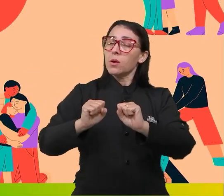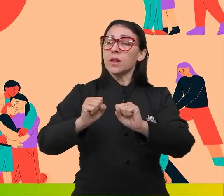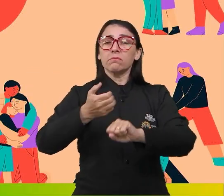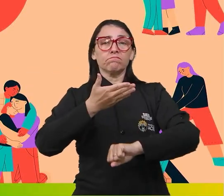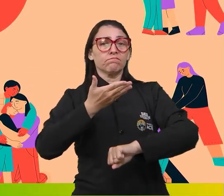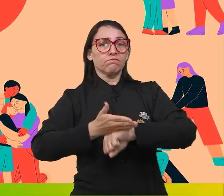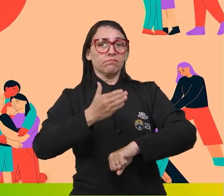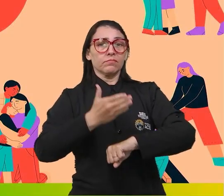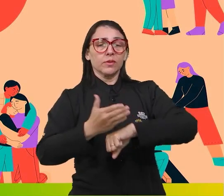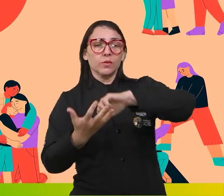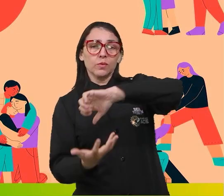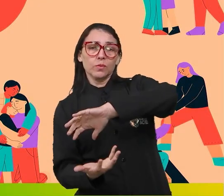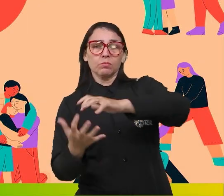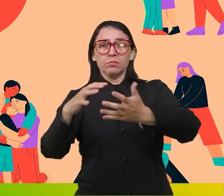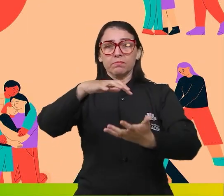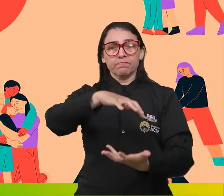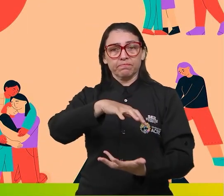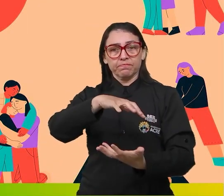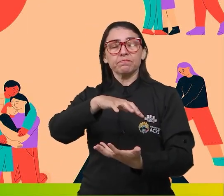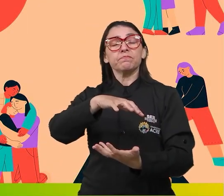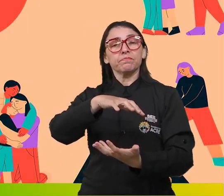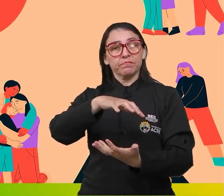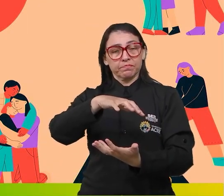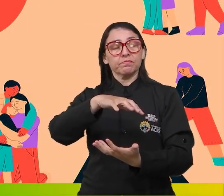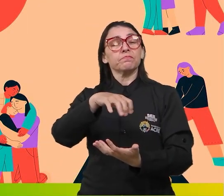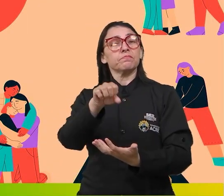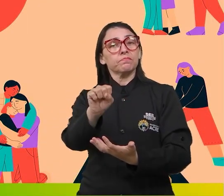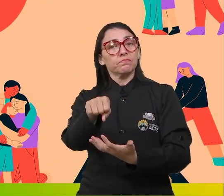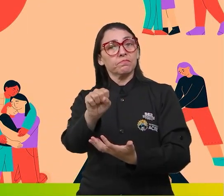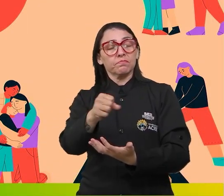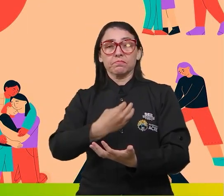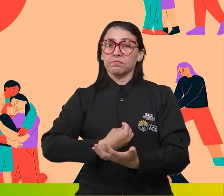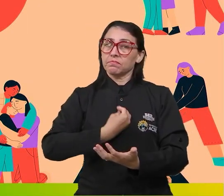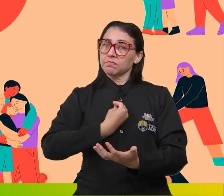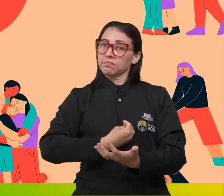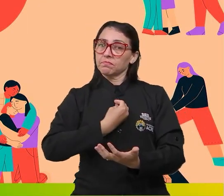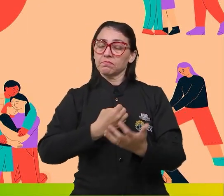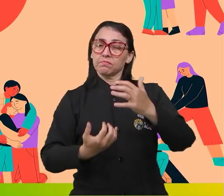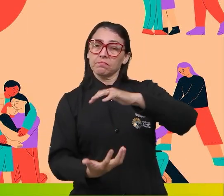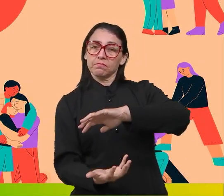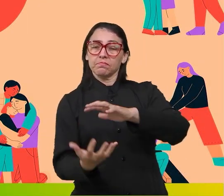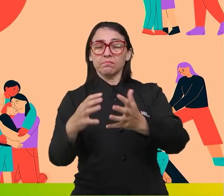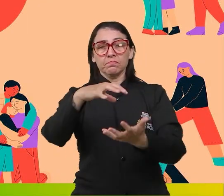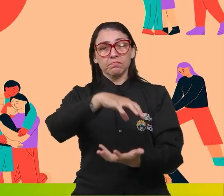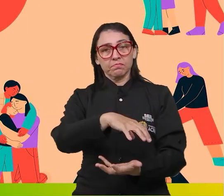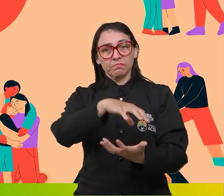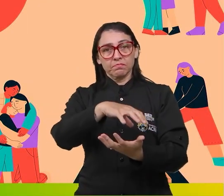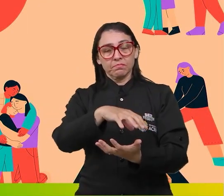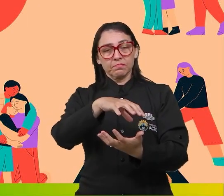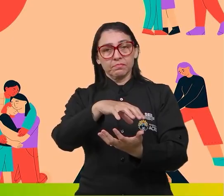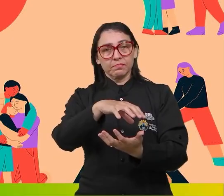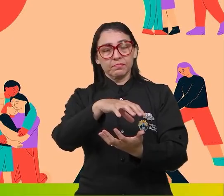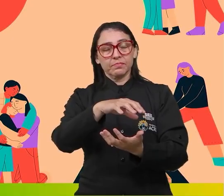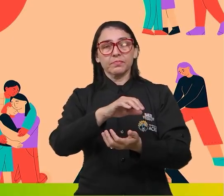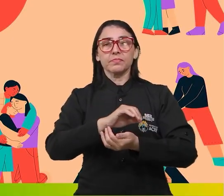ensaiar uma transformação na sua vida, uma transformação na